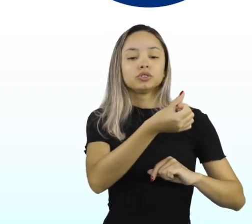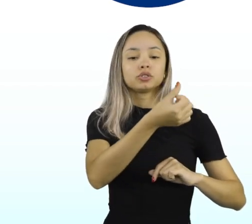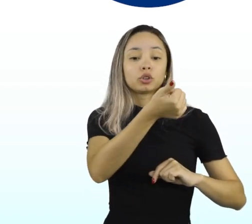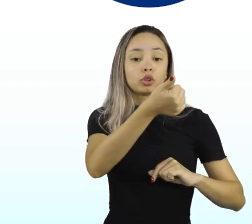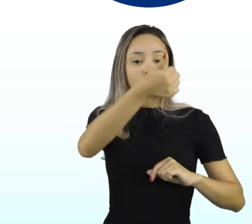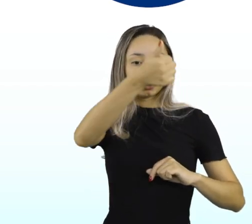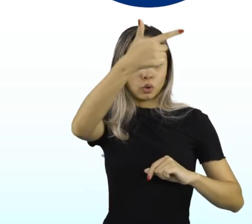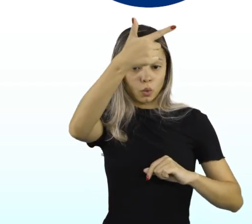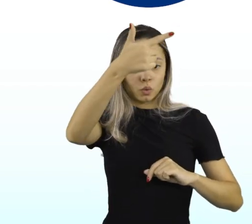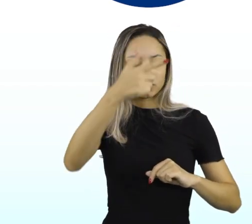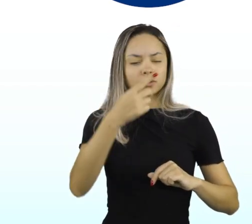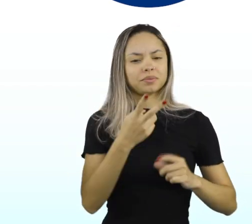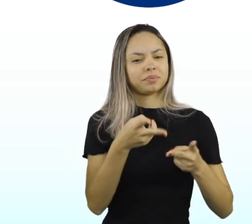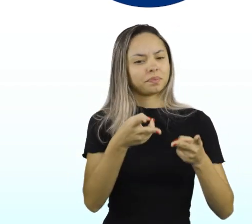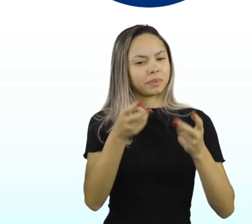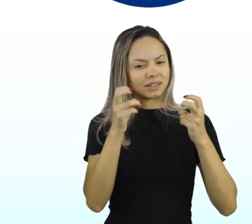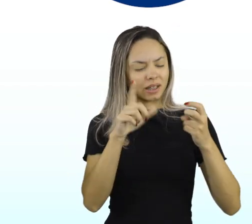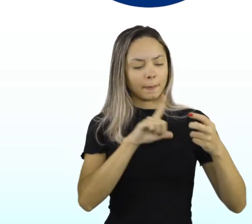de 90 graus, elas são